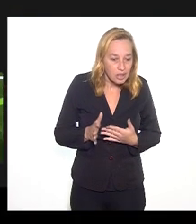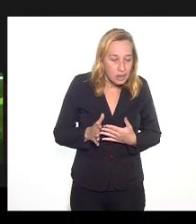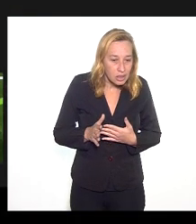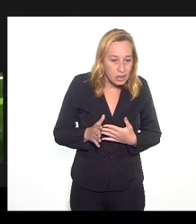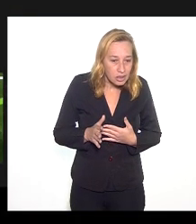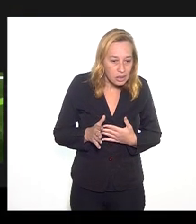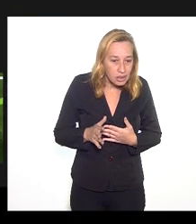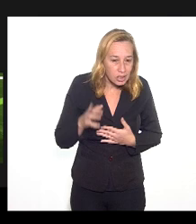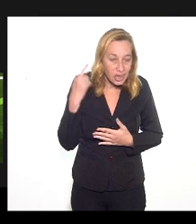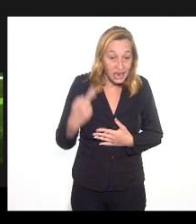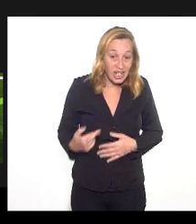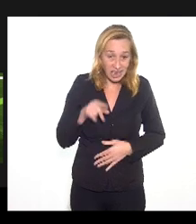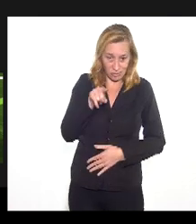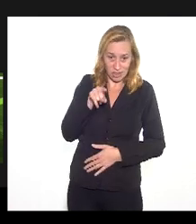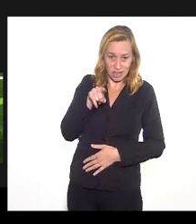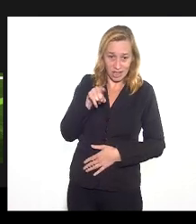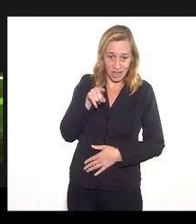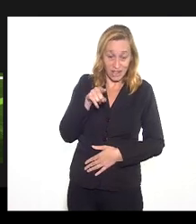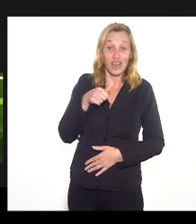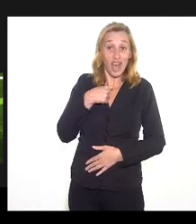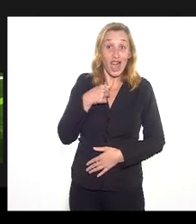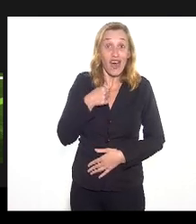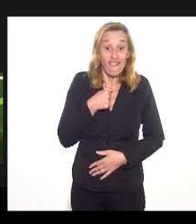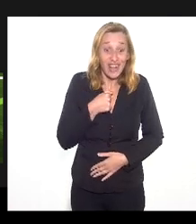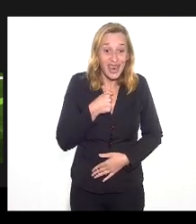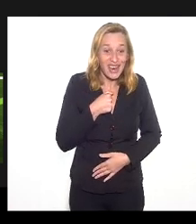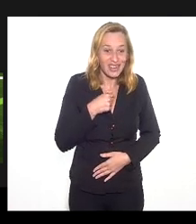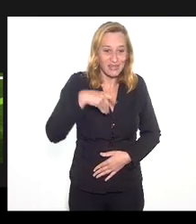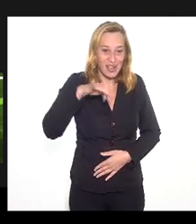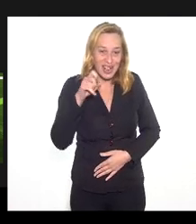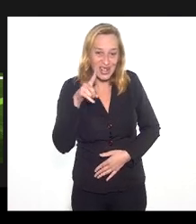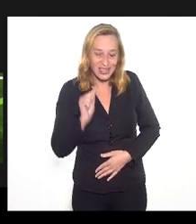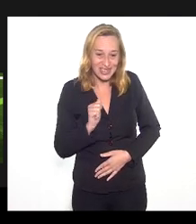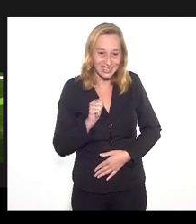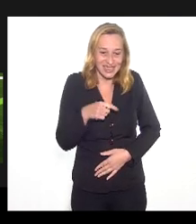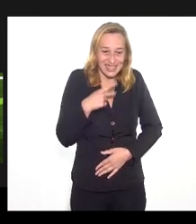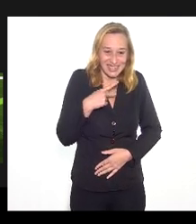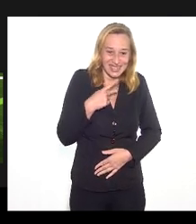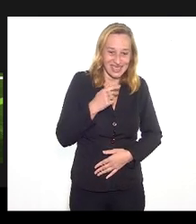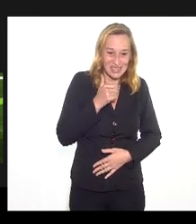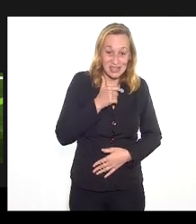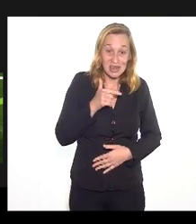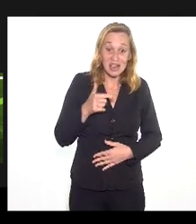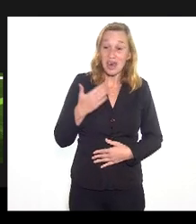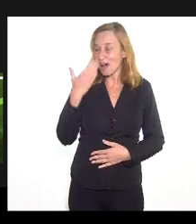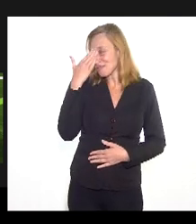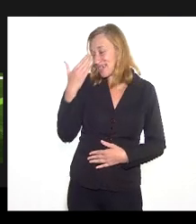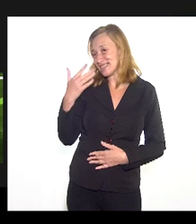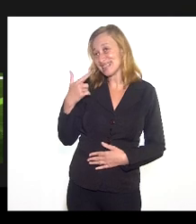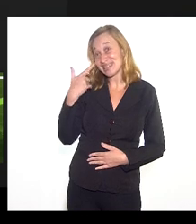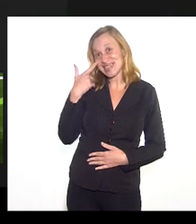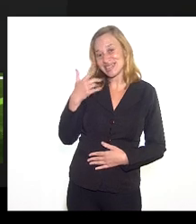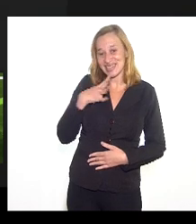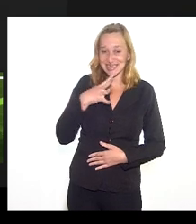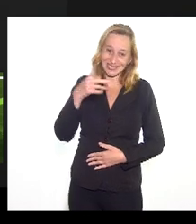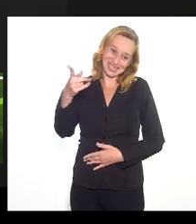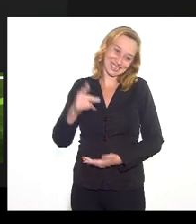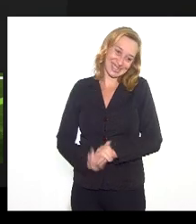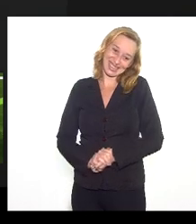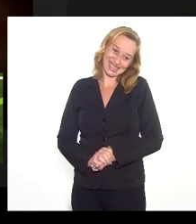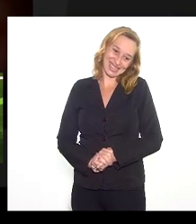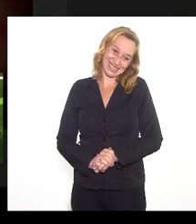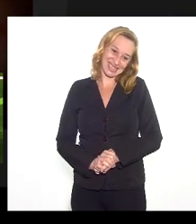A Renata, é você? Sou eu, dona Marilda, tudo bem? Prazer te conhecer, então. Muito